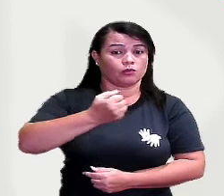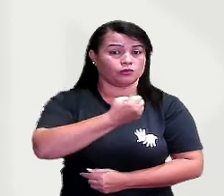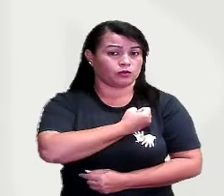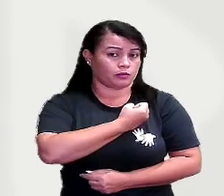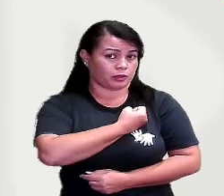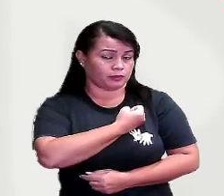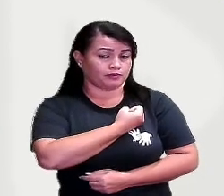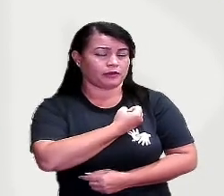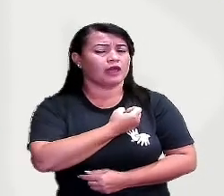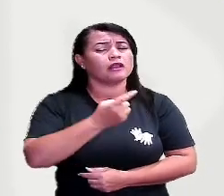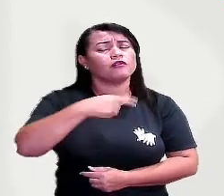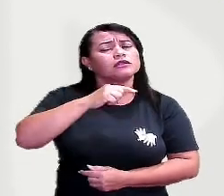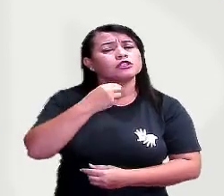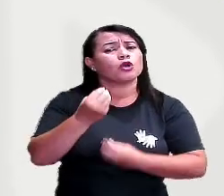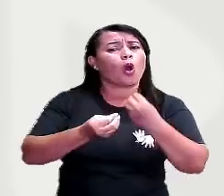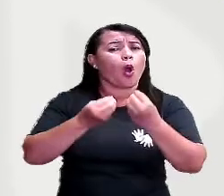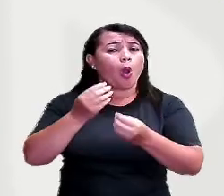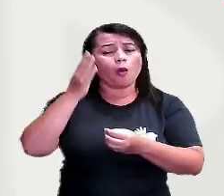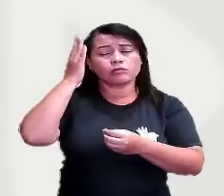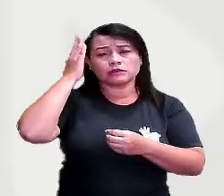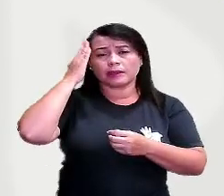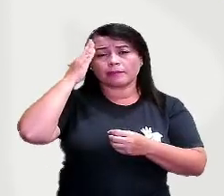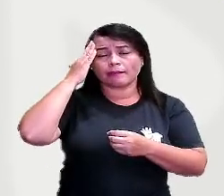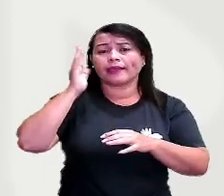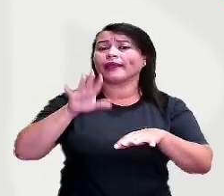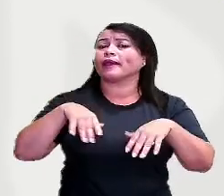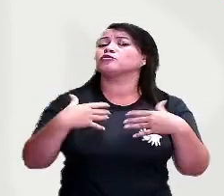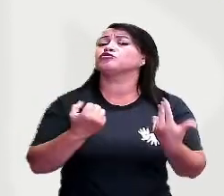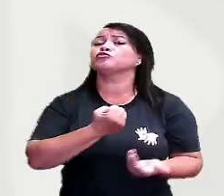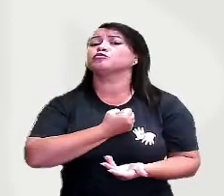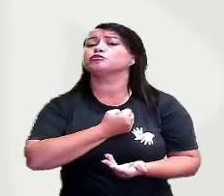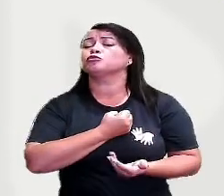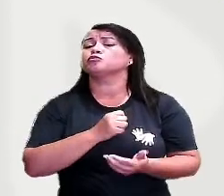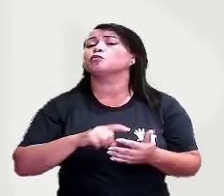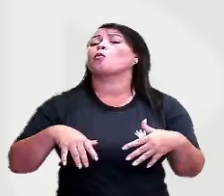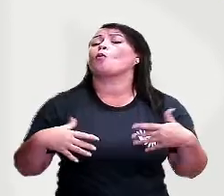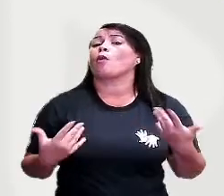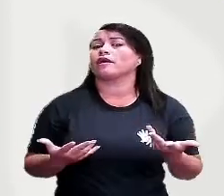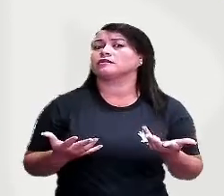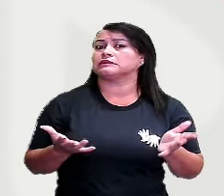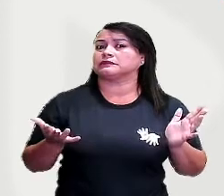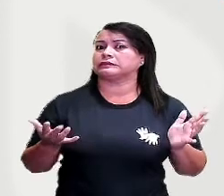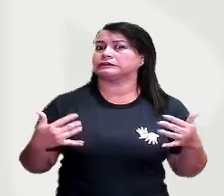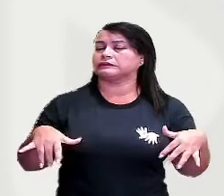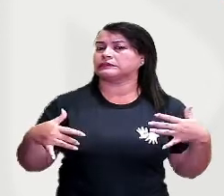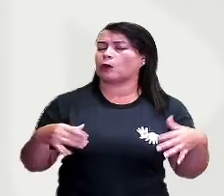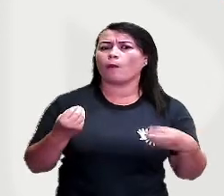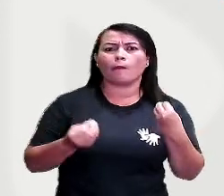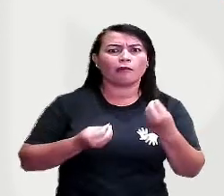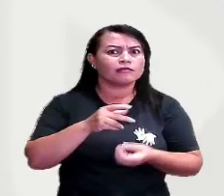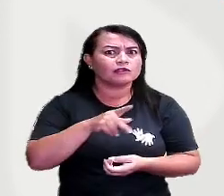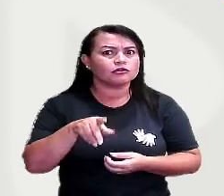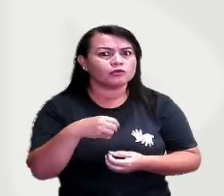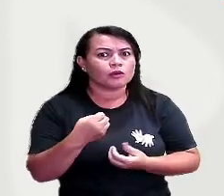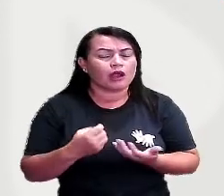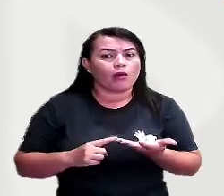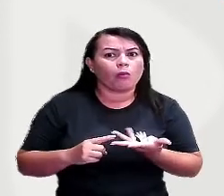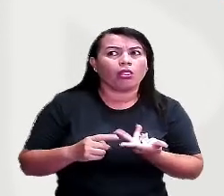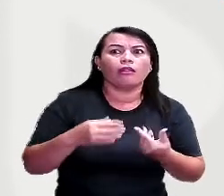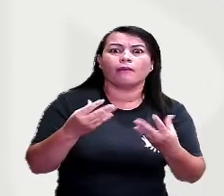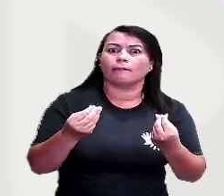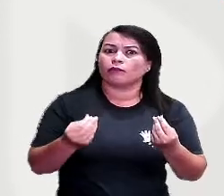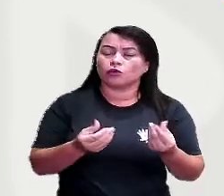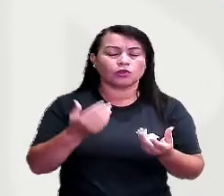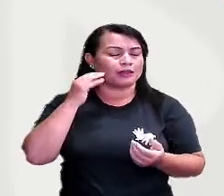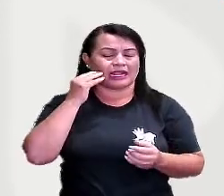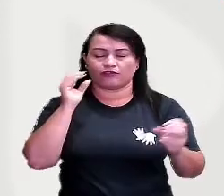número. Tente descobrir quais eram esses números. Opa! Eita, professora, quanta operação a ser feita?